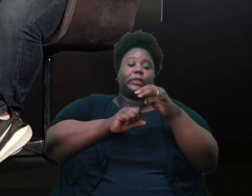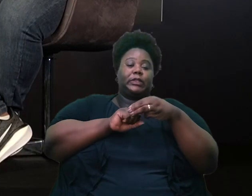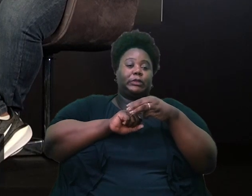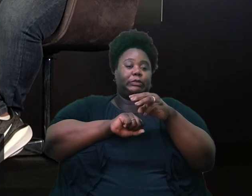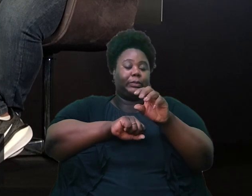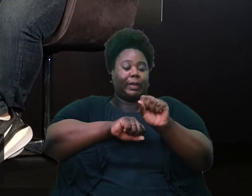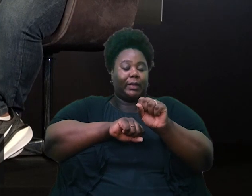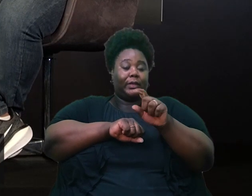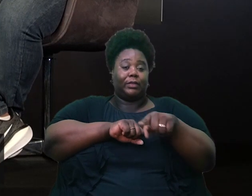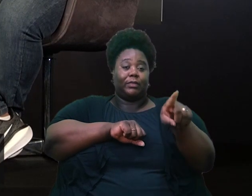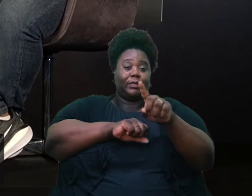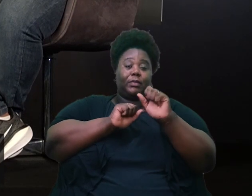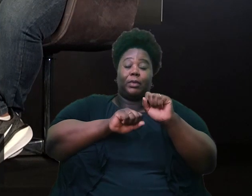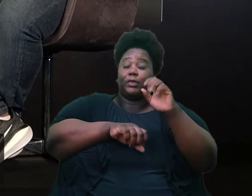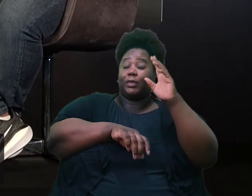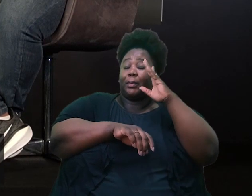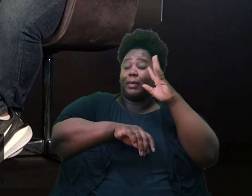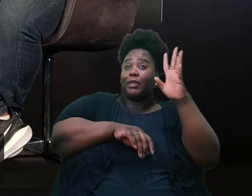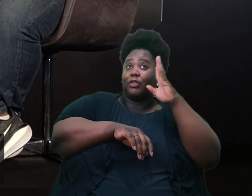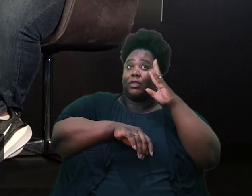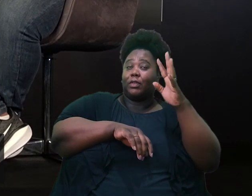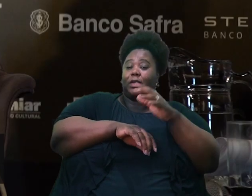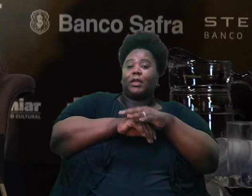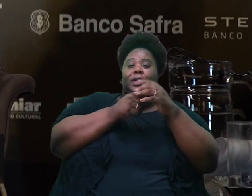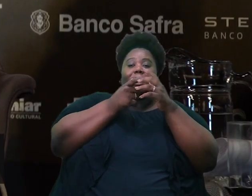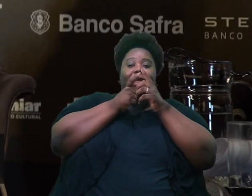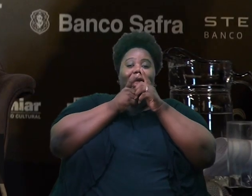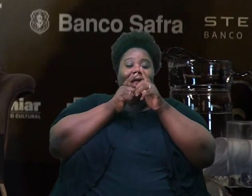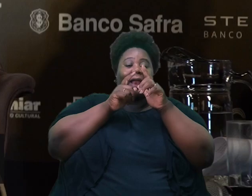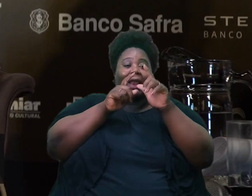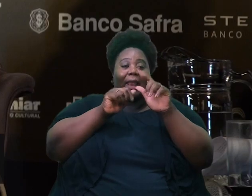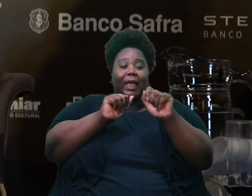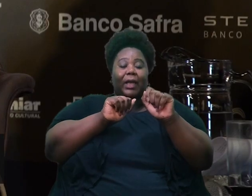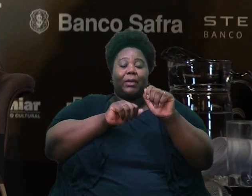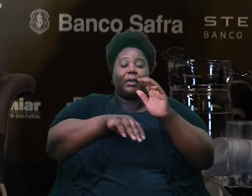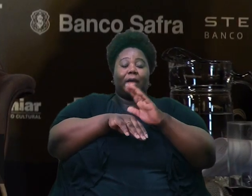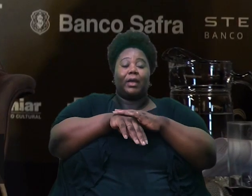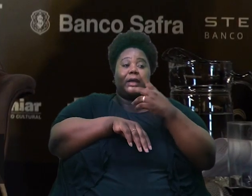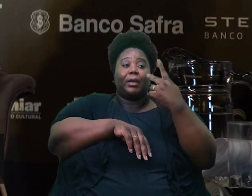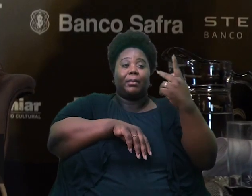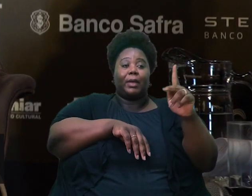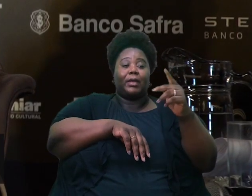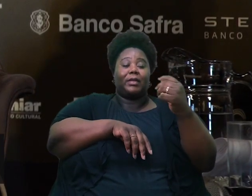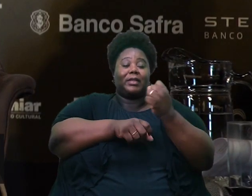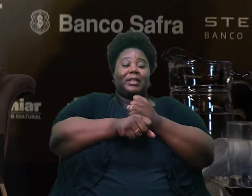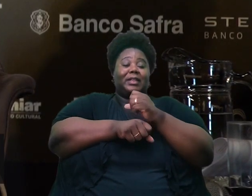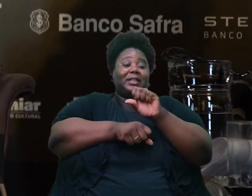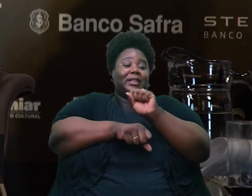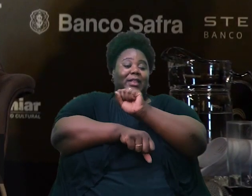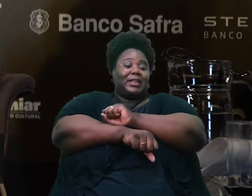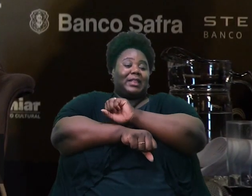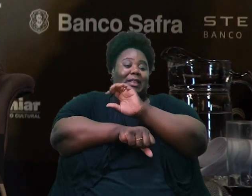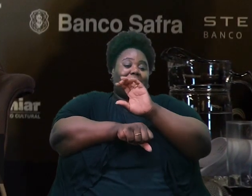mestres. Vocês podem imaginar línguas que vêm para o século XVI